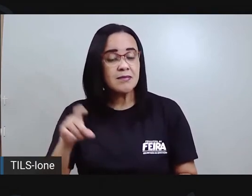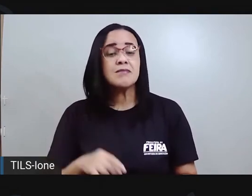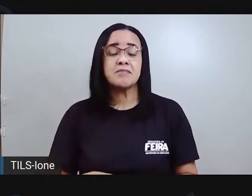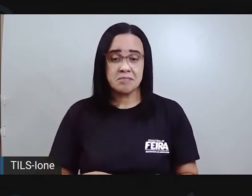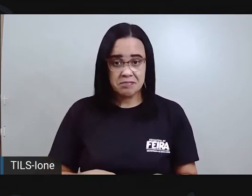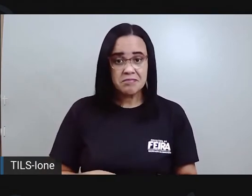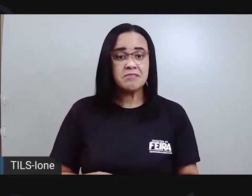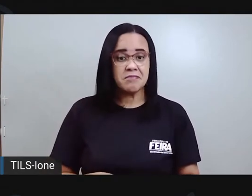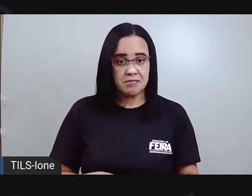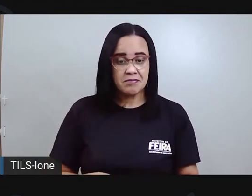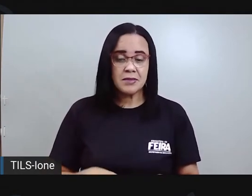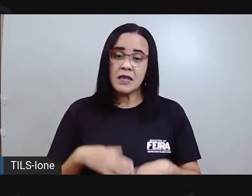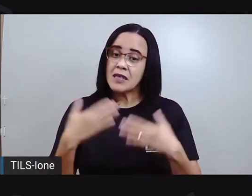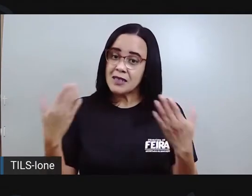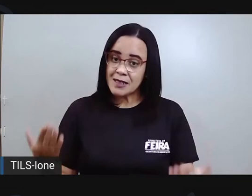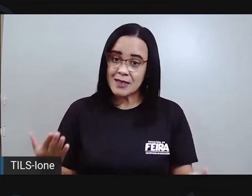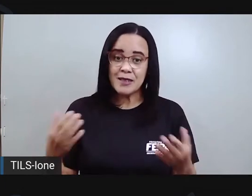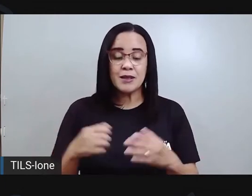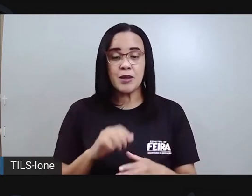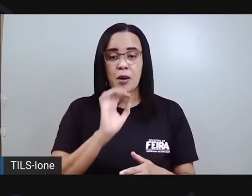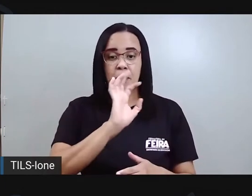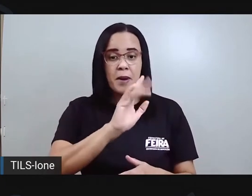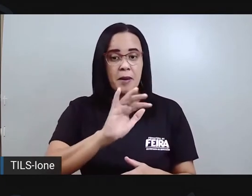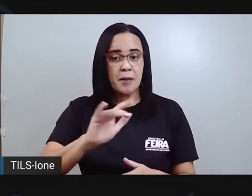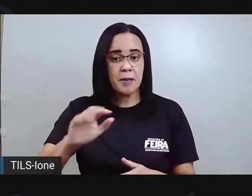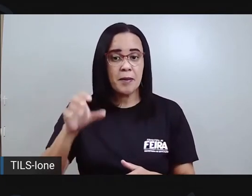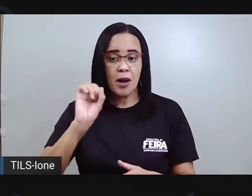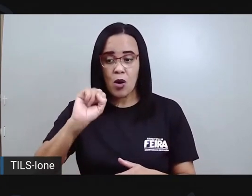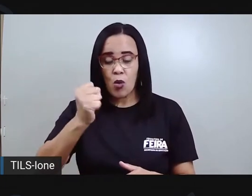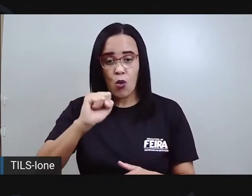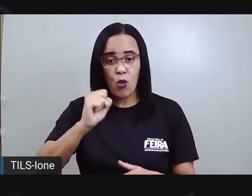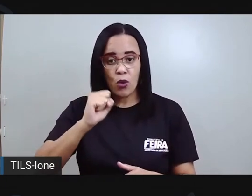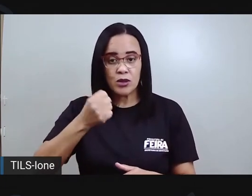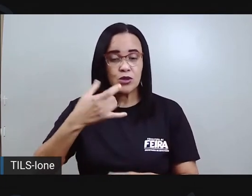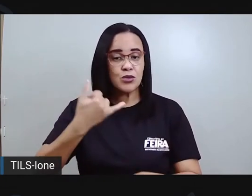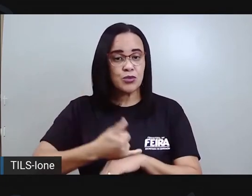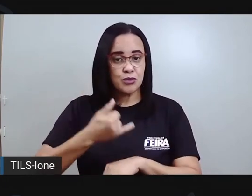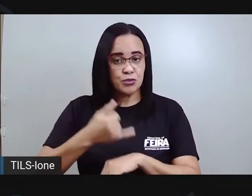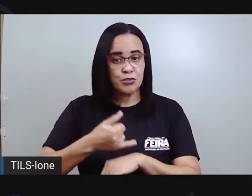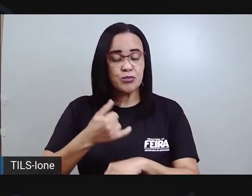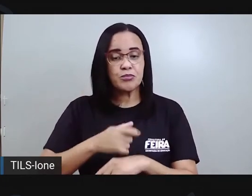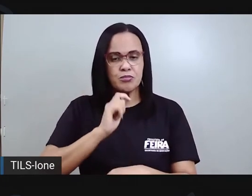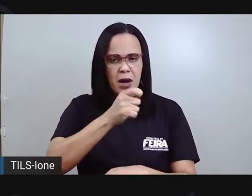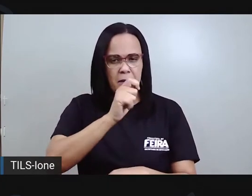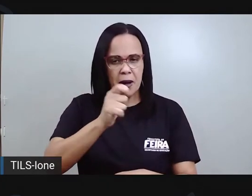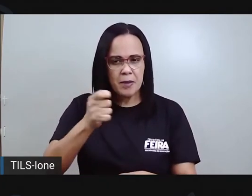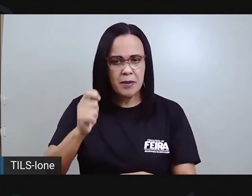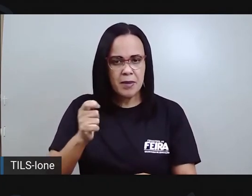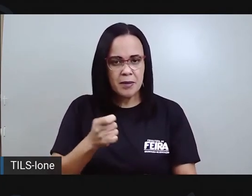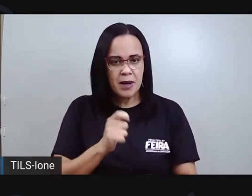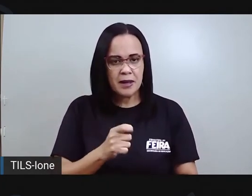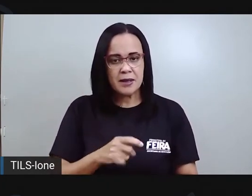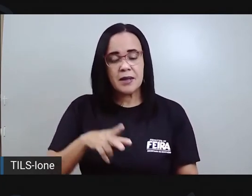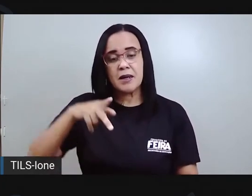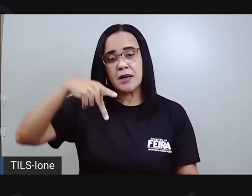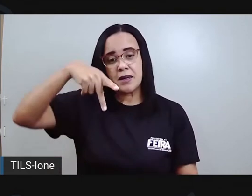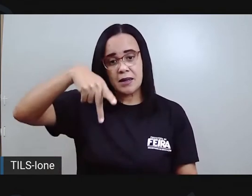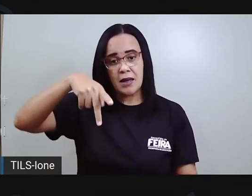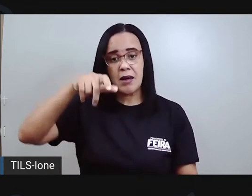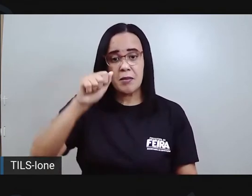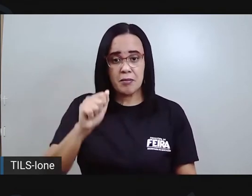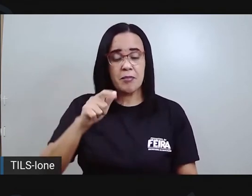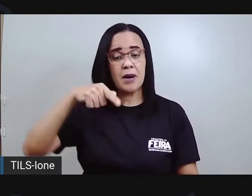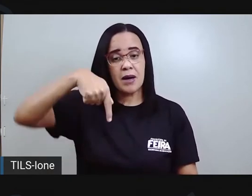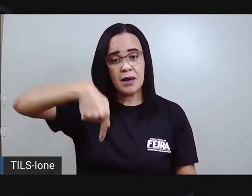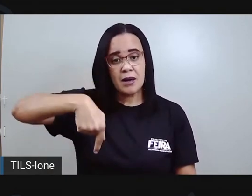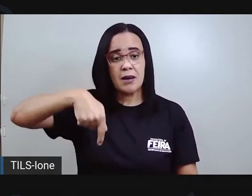Por isso, são oito teclas e metais. Toca-se com a baqueta. Baqueta. Baqueta. O nome